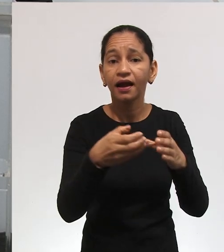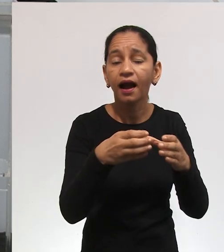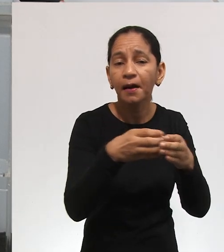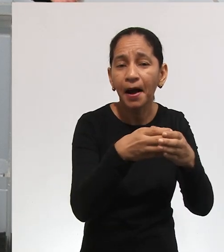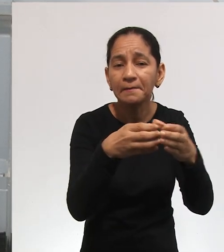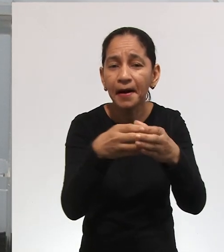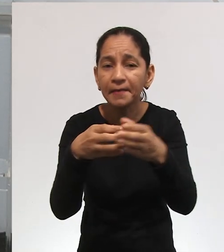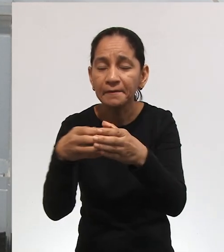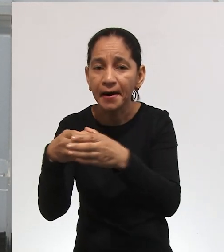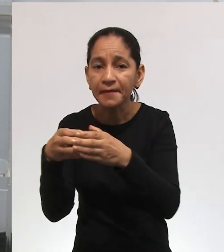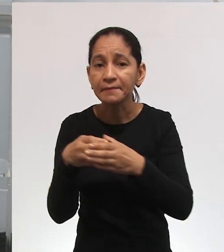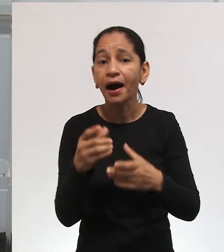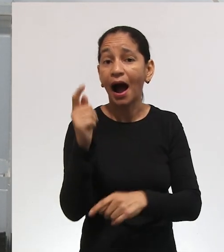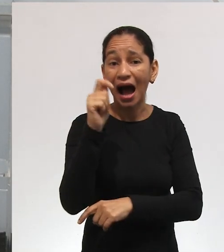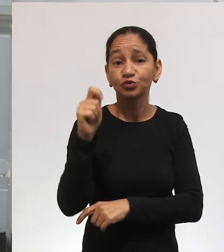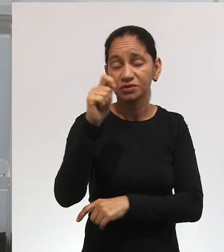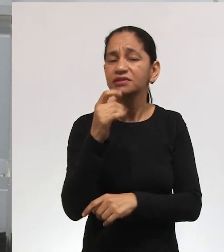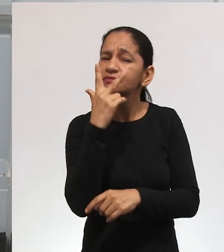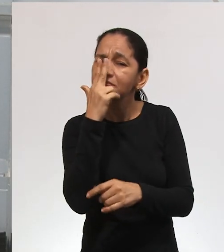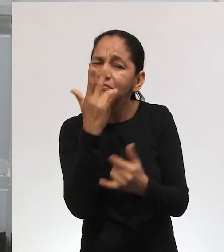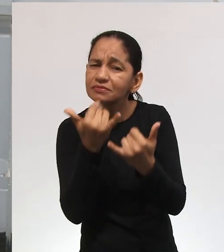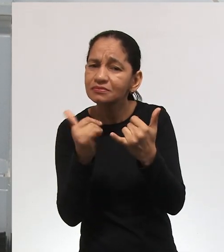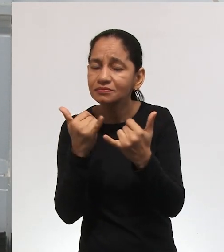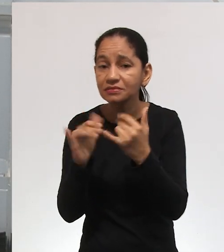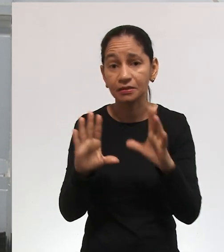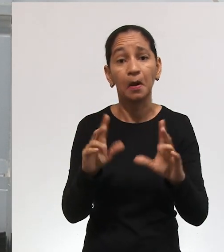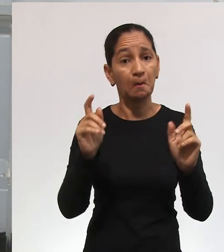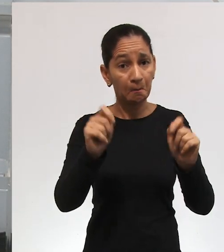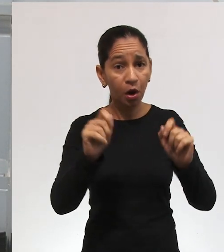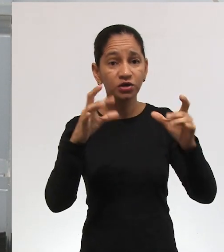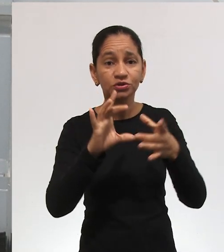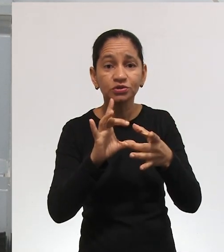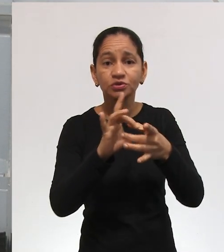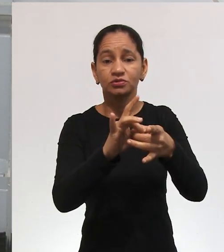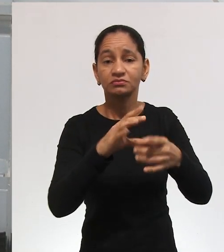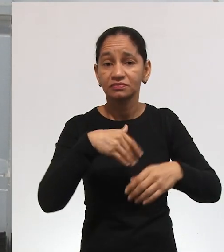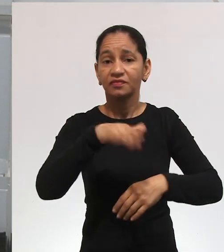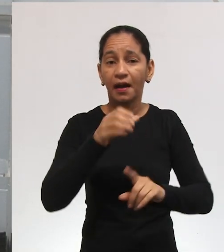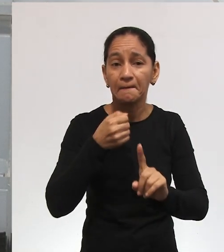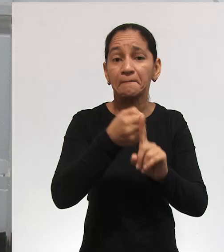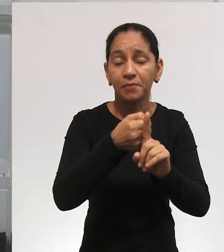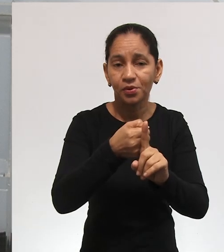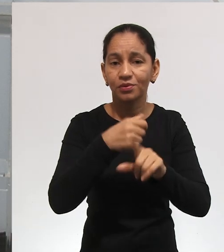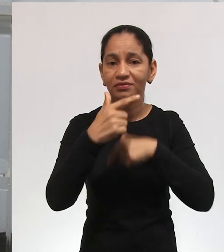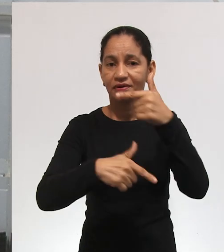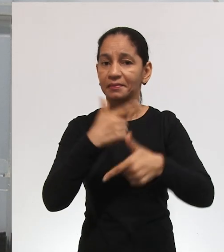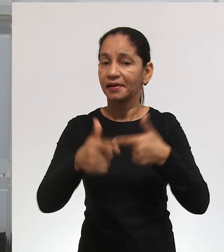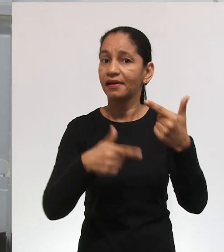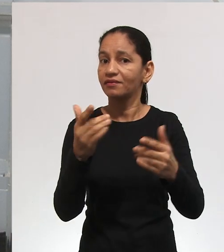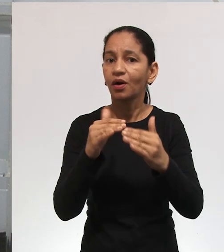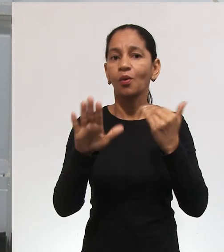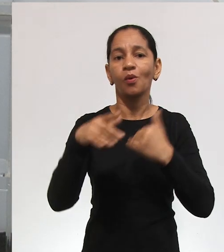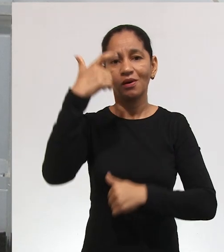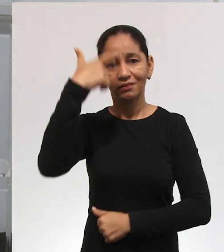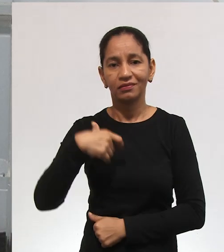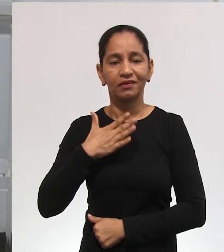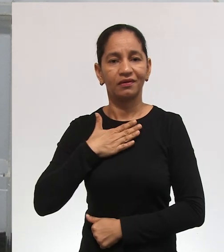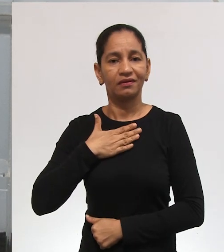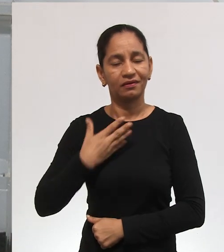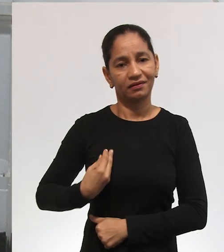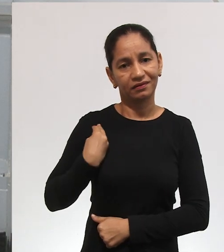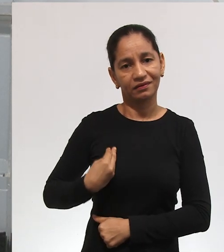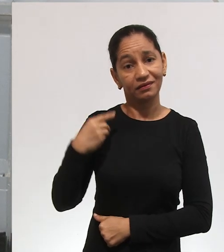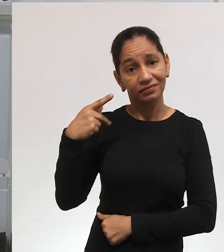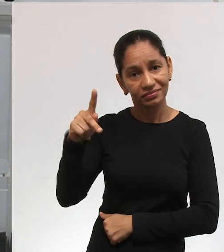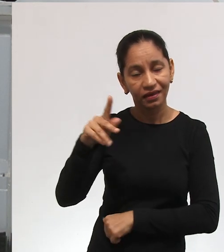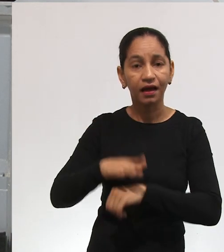estou permitindo que a classe trabalhadora se una e lute pelos seus direitos. Então, evidentemente, a burguesia